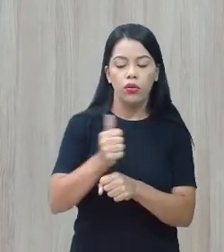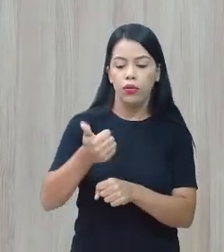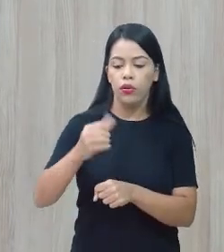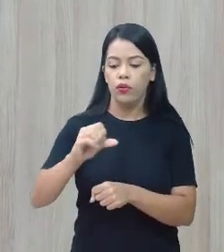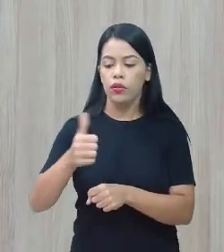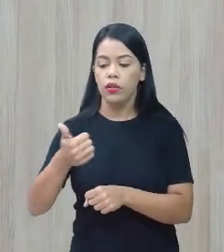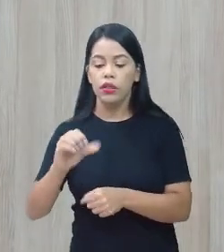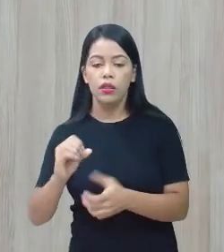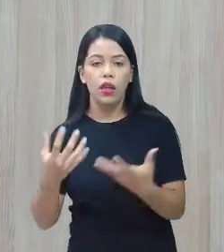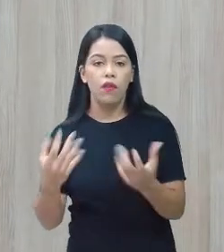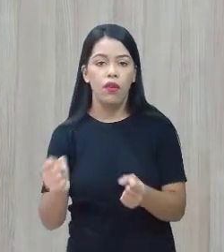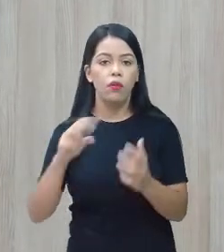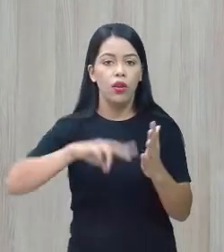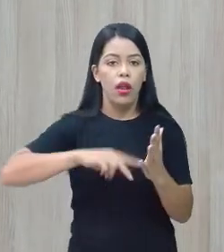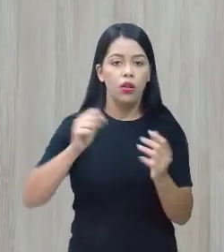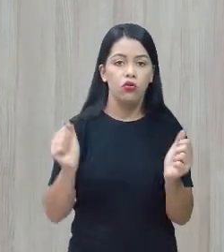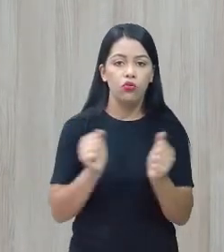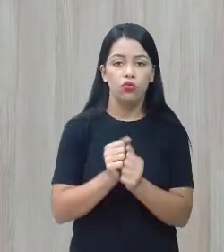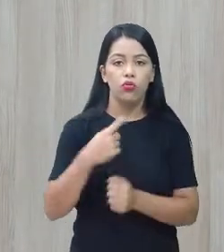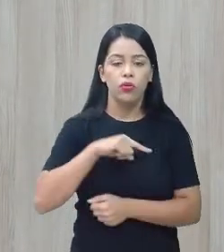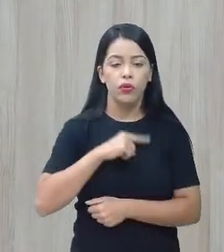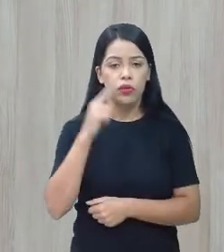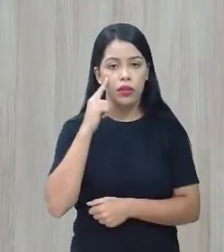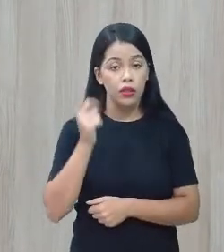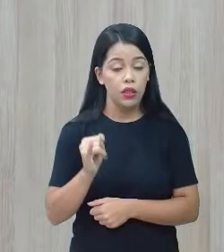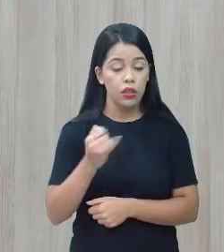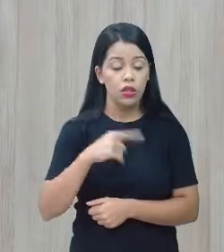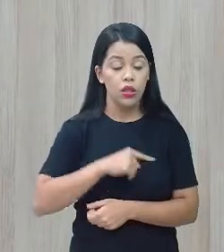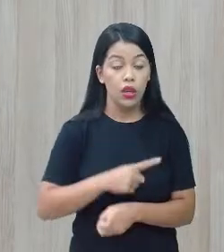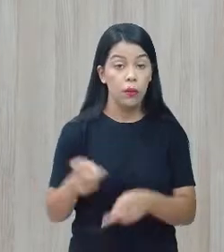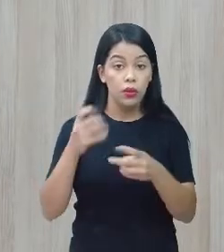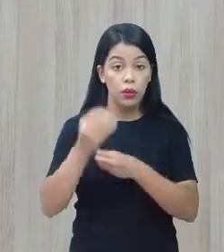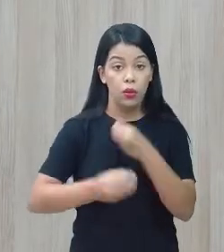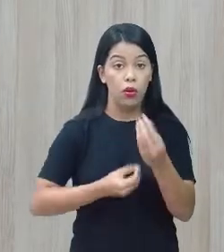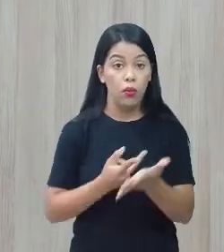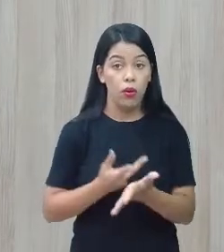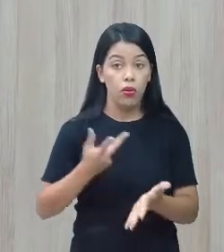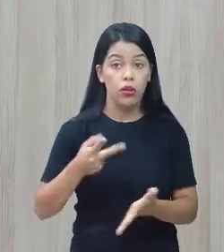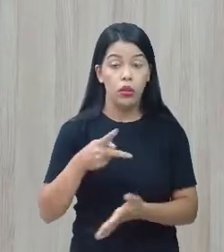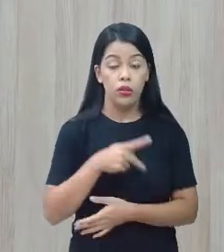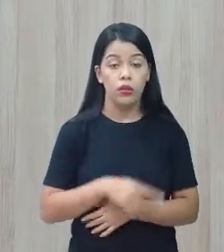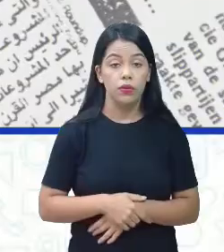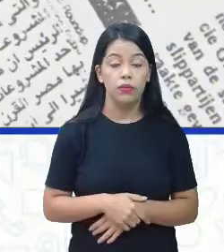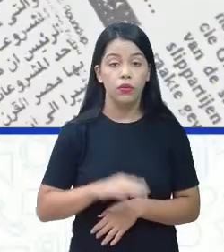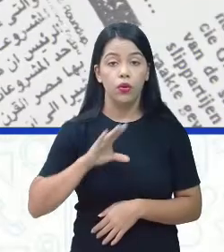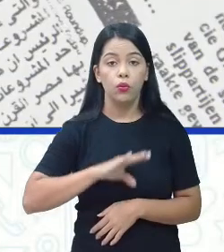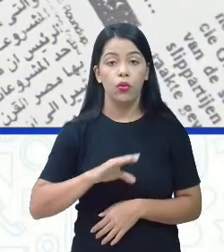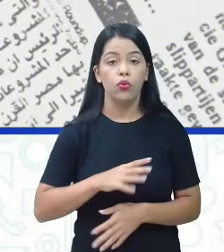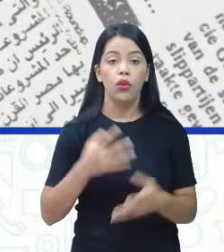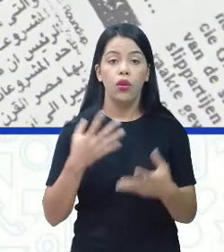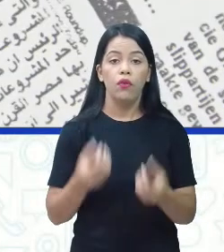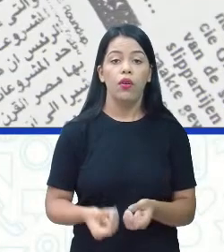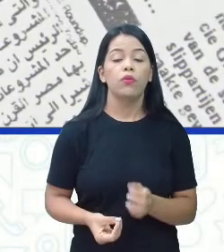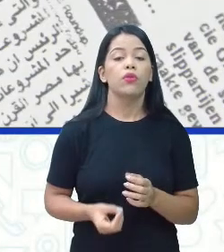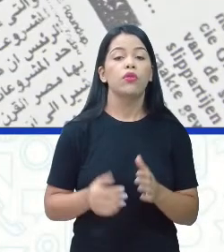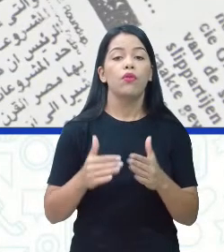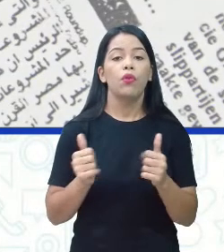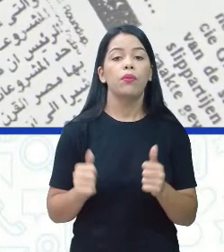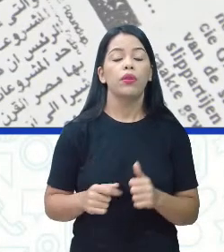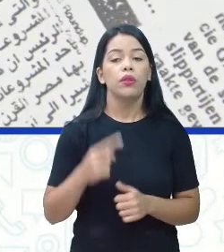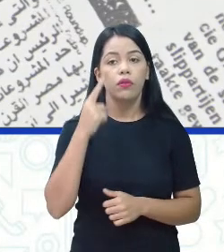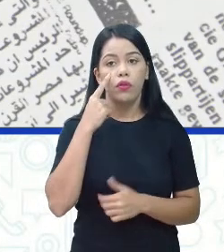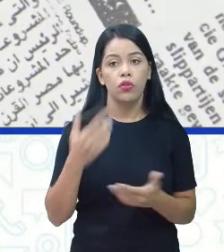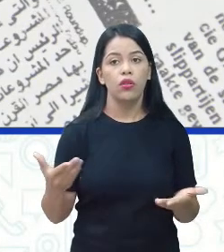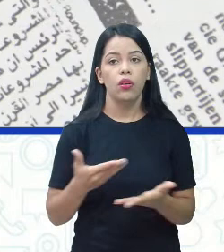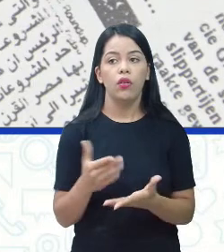1916. Vamos ler junto para ver se... Para vocês perceberem como esse português mudou. Vamos lá. Vou pedir para colocar na tela. O